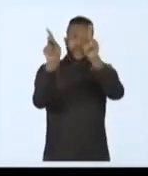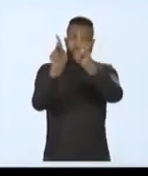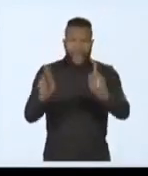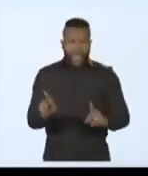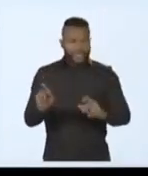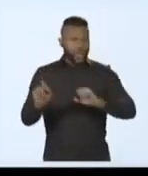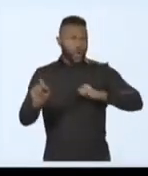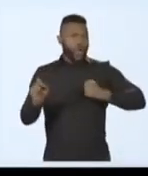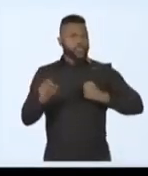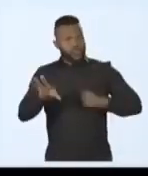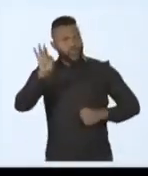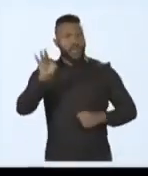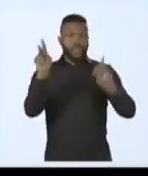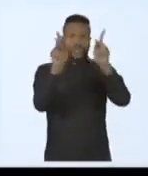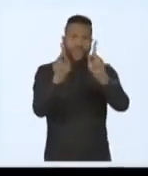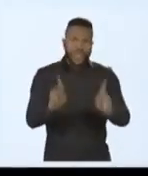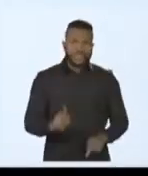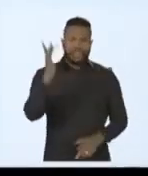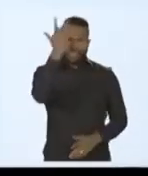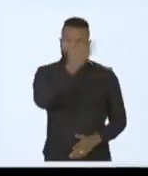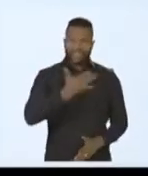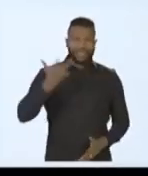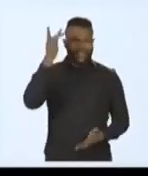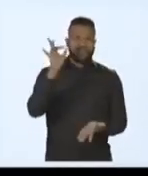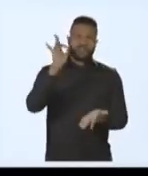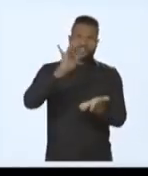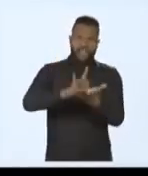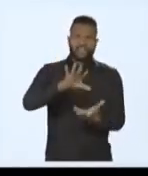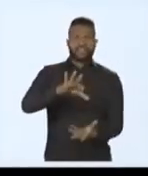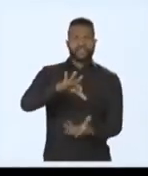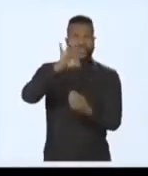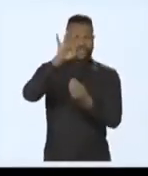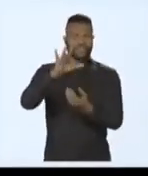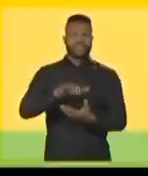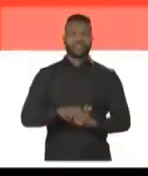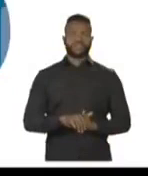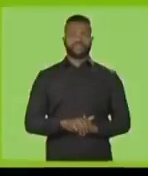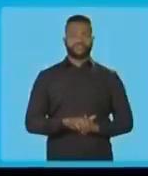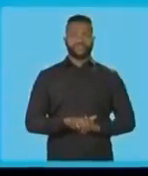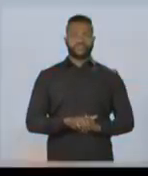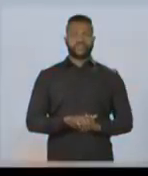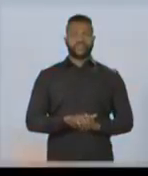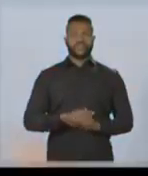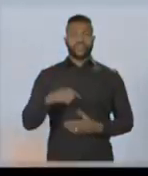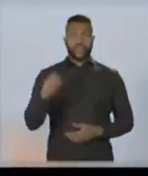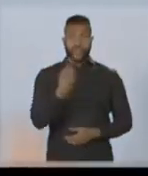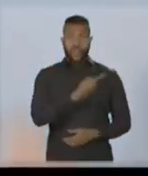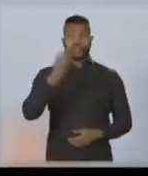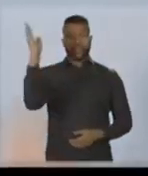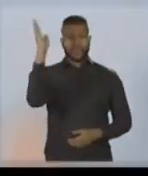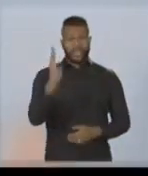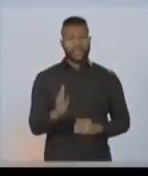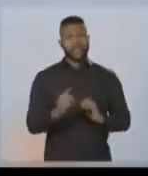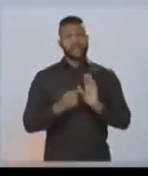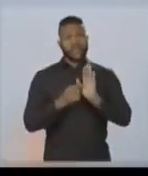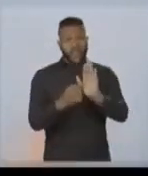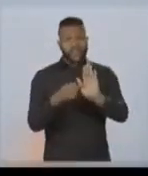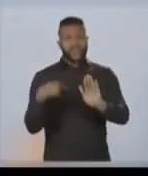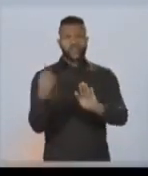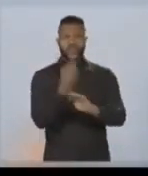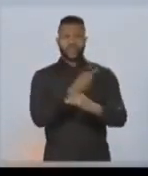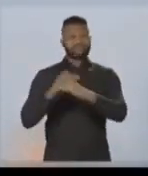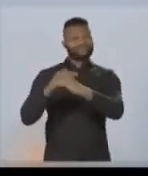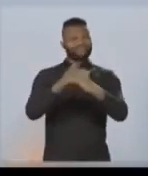a paz pelo ódio. Haddad é sinceridade e democracia. Nós, brasileiros, já provamos que não